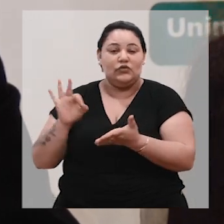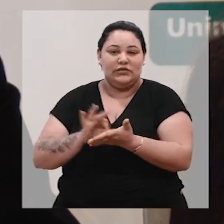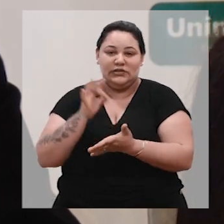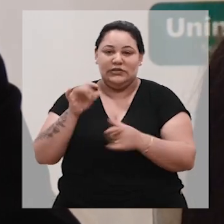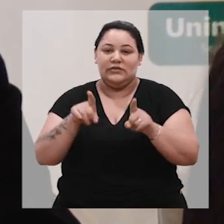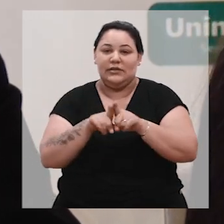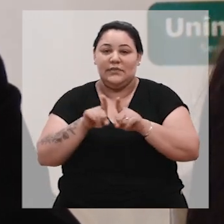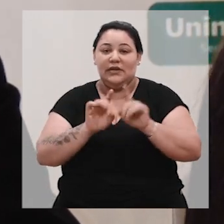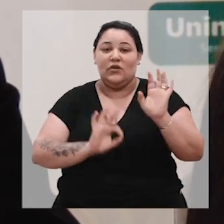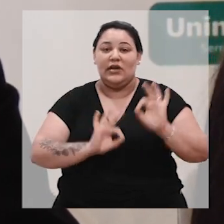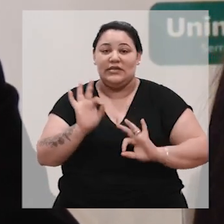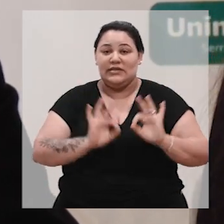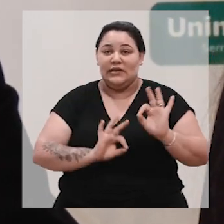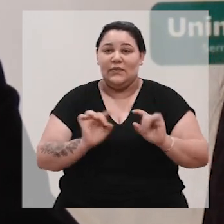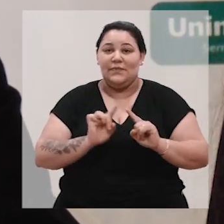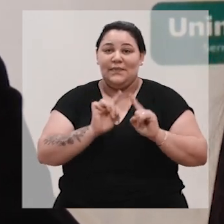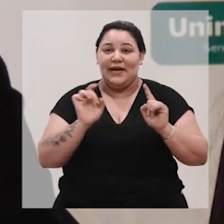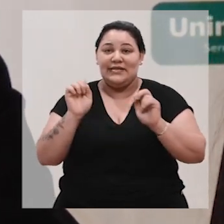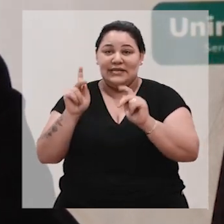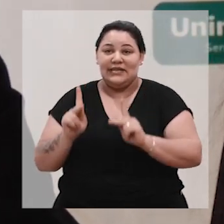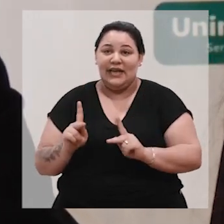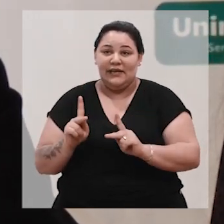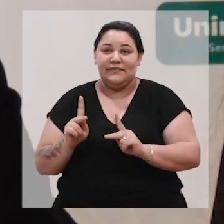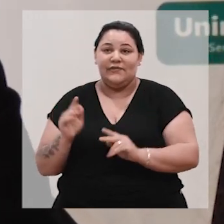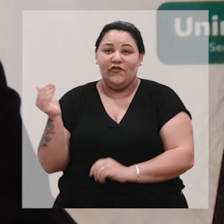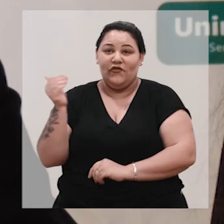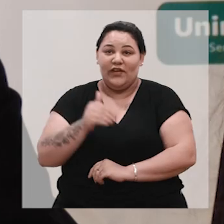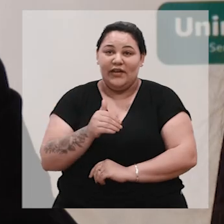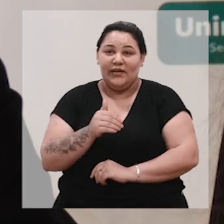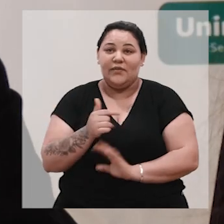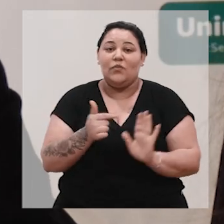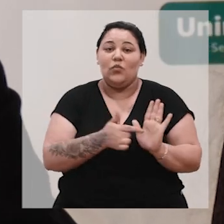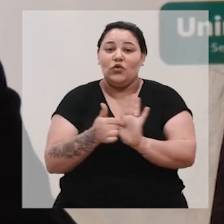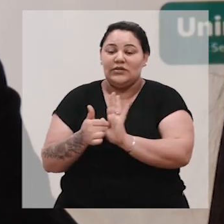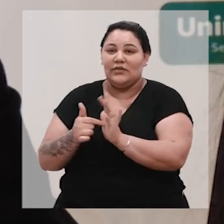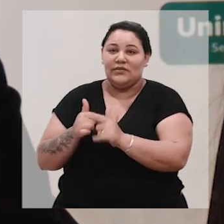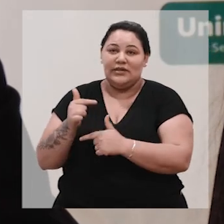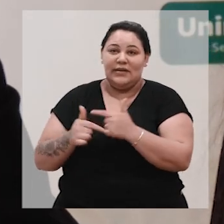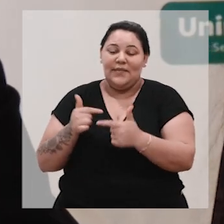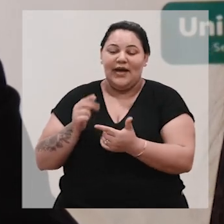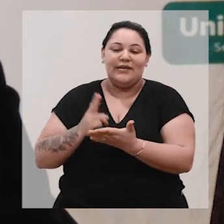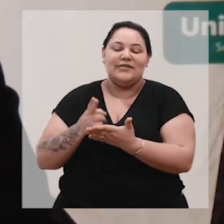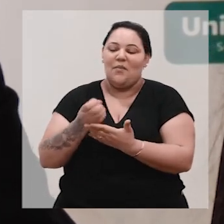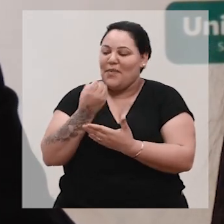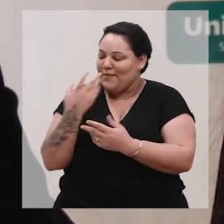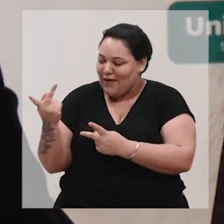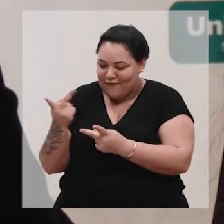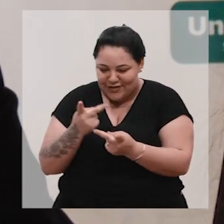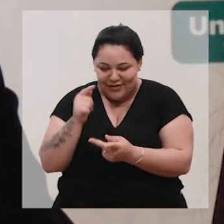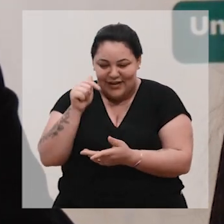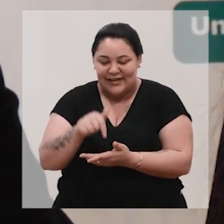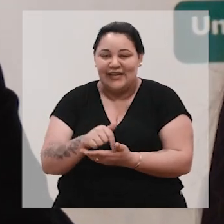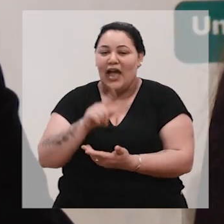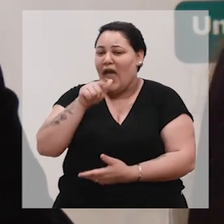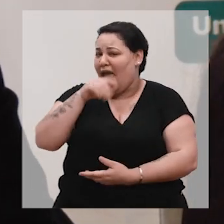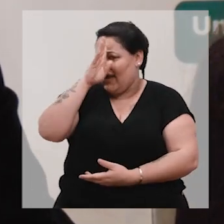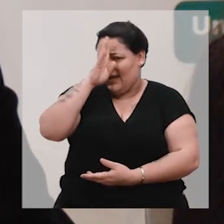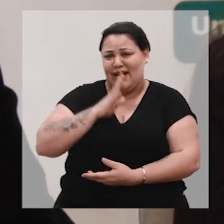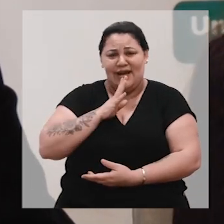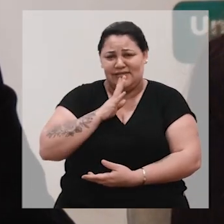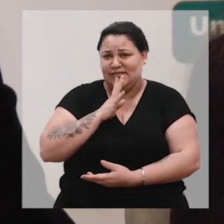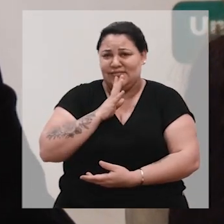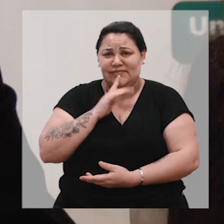período de inscrição, né, até para a organização, mas quem vem mostrar seu trabalho é sempre muito bem-vindo,